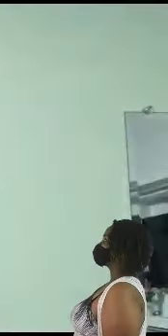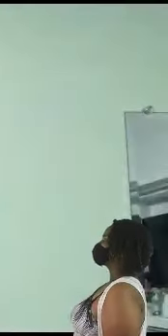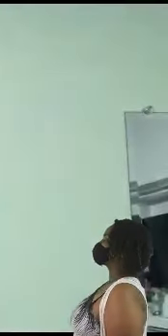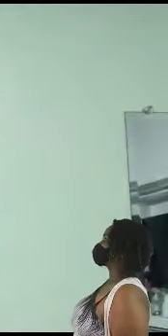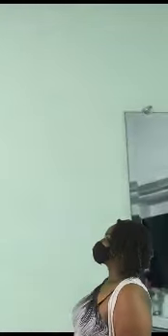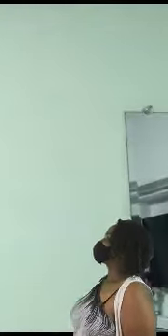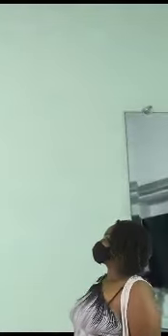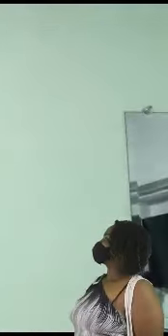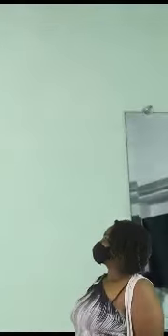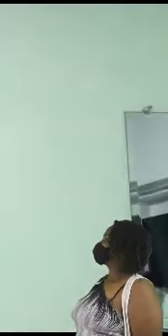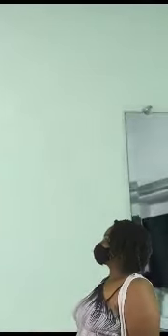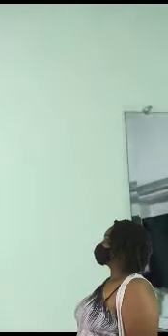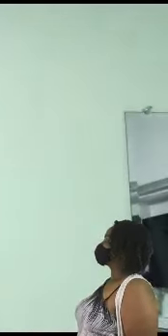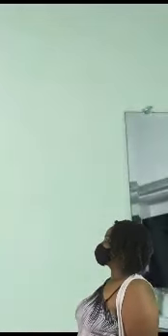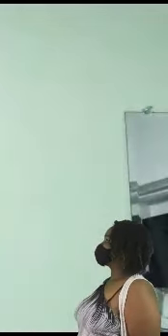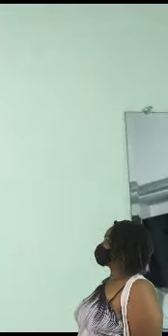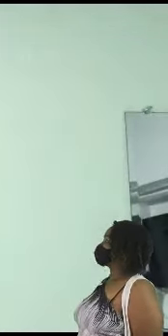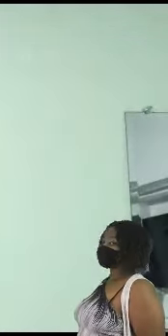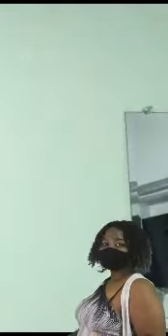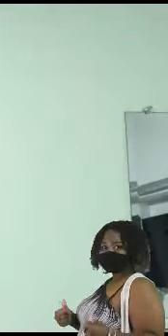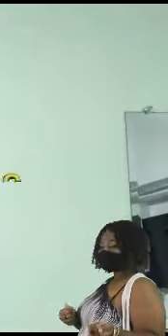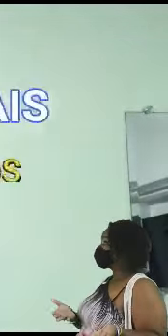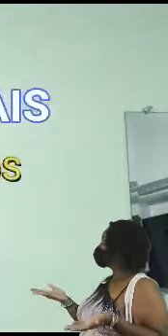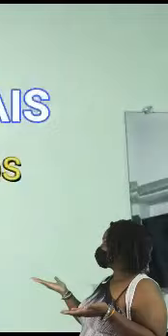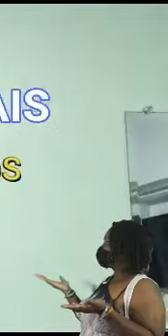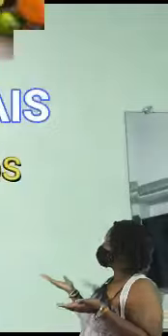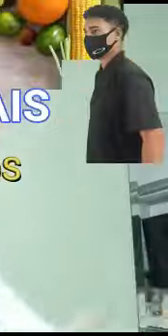Aquele famoso descascar mais e desembalar menos.